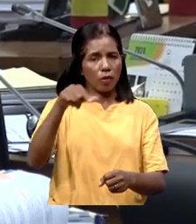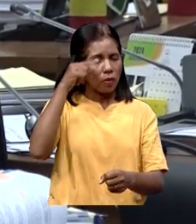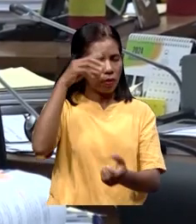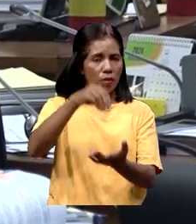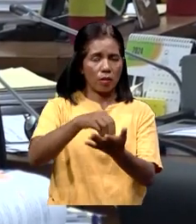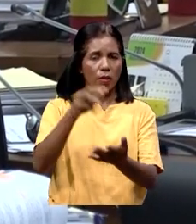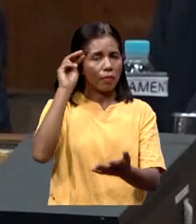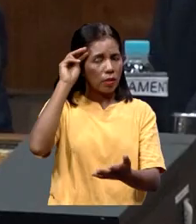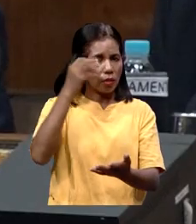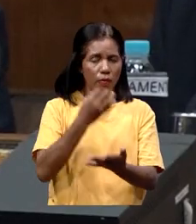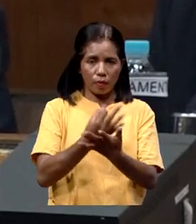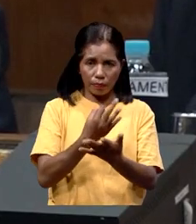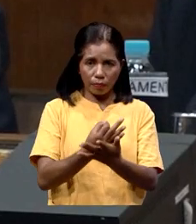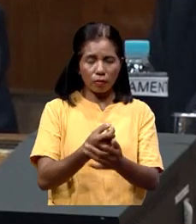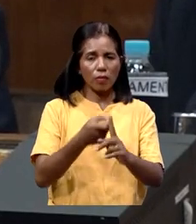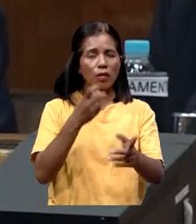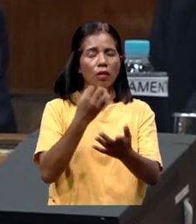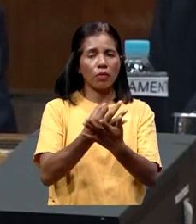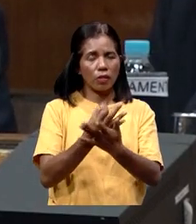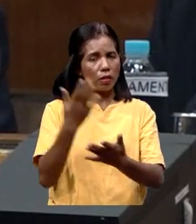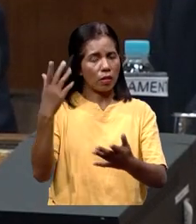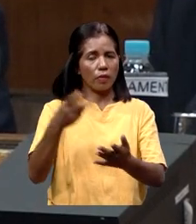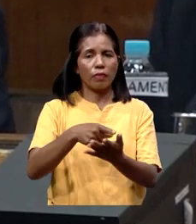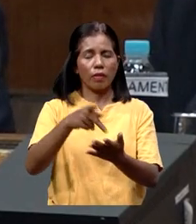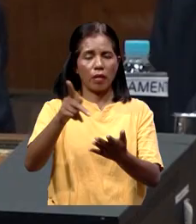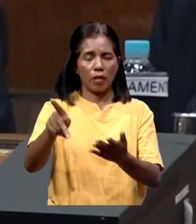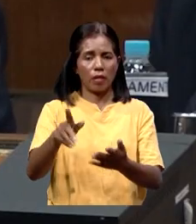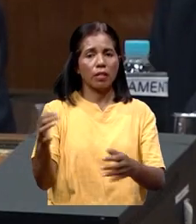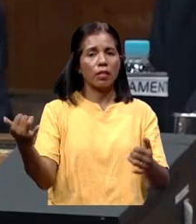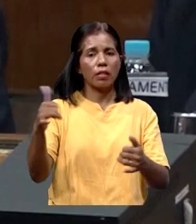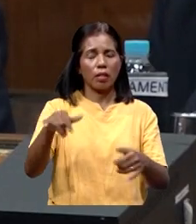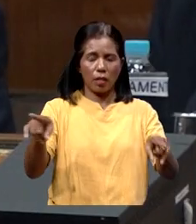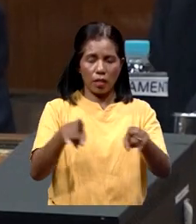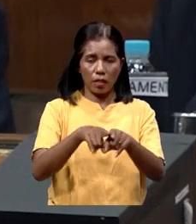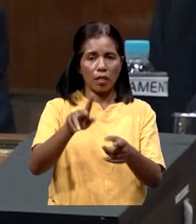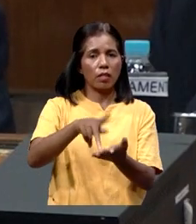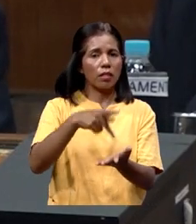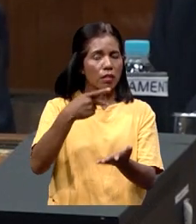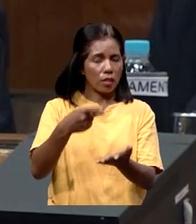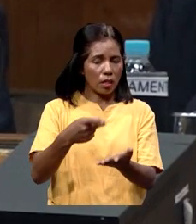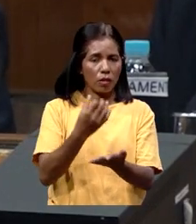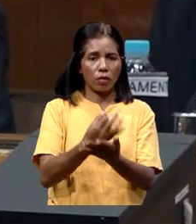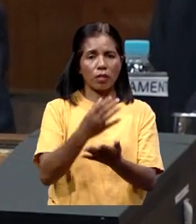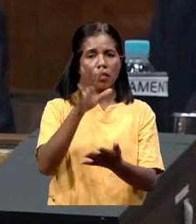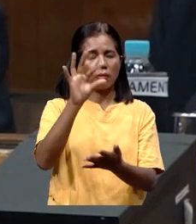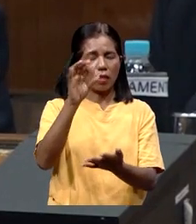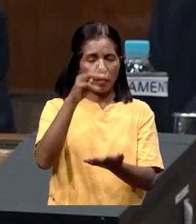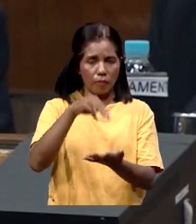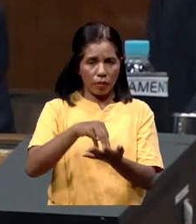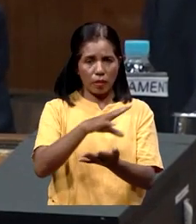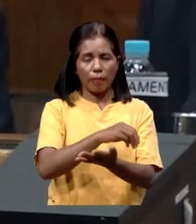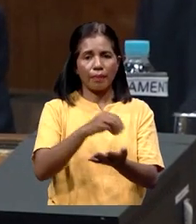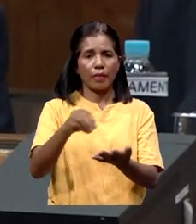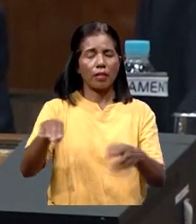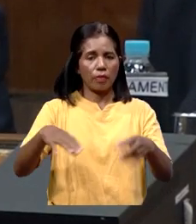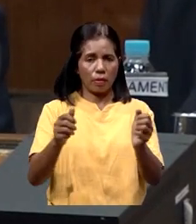resensia ba Ministério Finanças, o si montante refere fahe ba kategoria sira hanesan, salário no vencimento to consia resen, bens no serviço